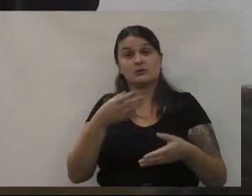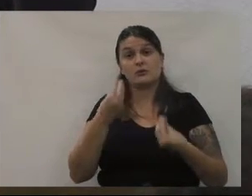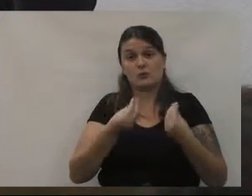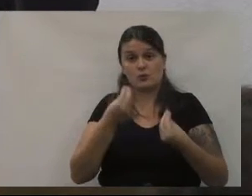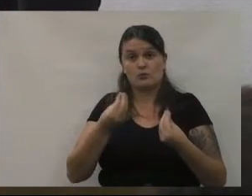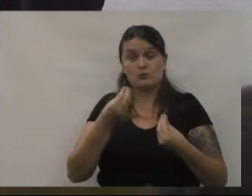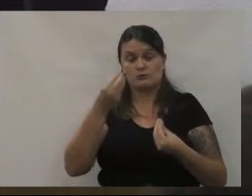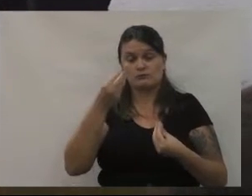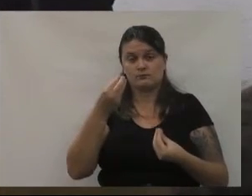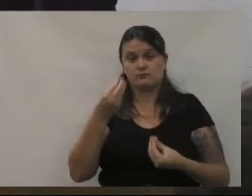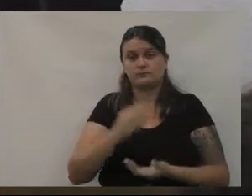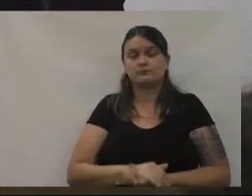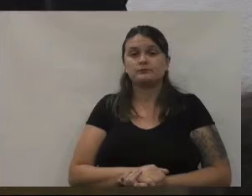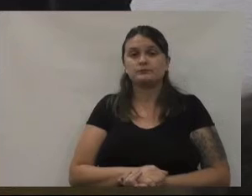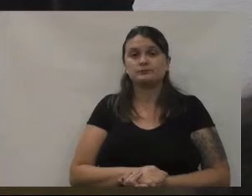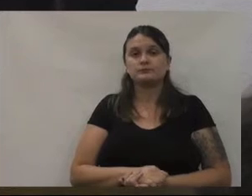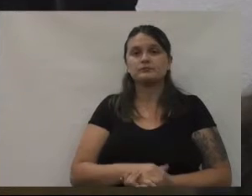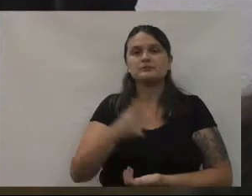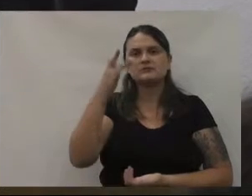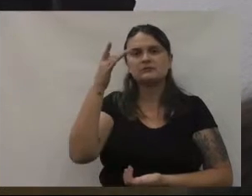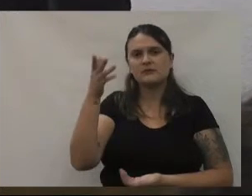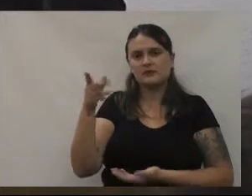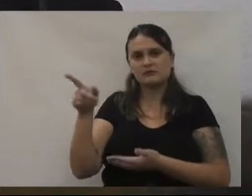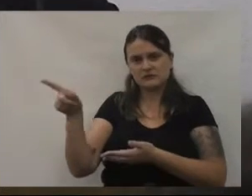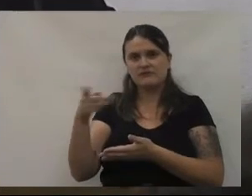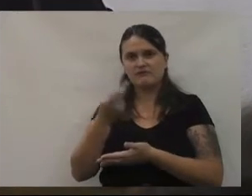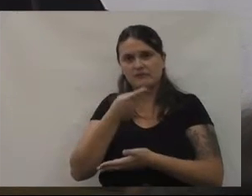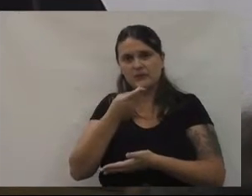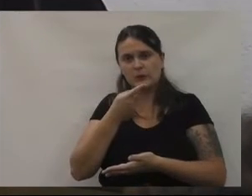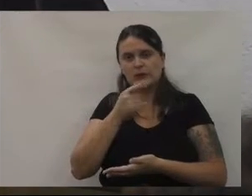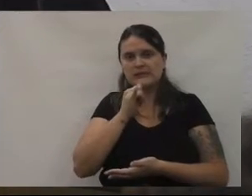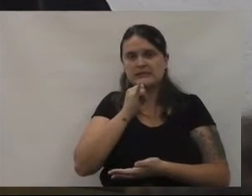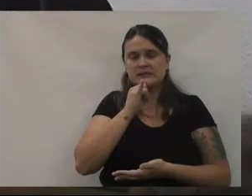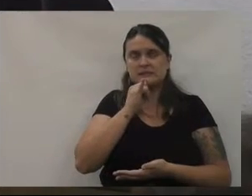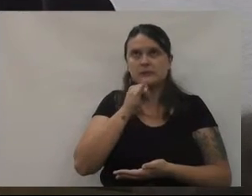como o Vossa Excelência disse, ele